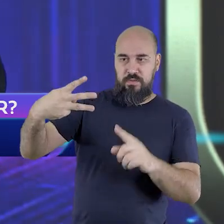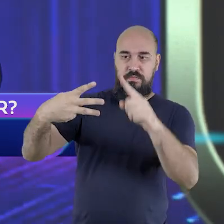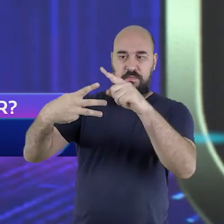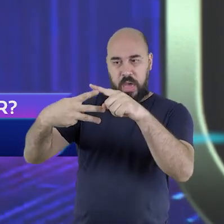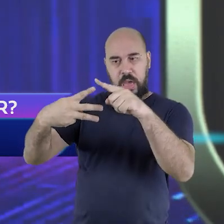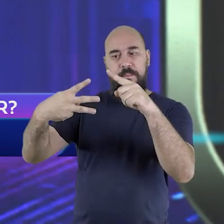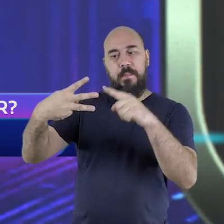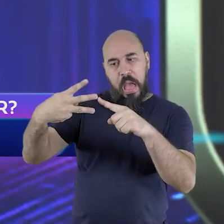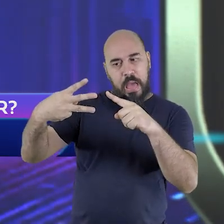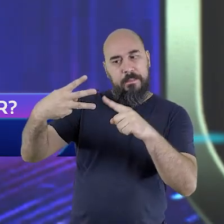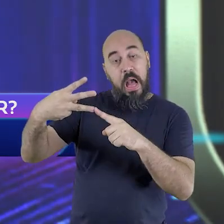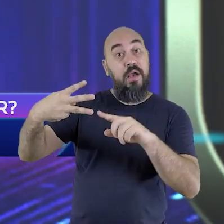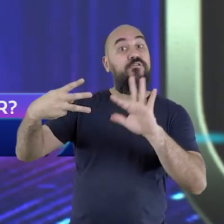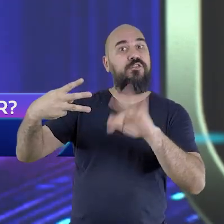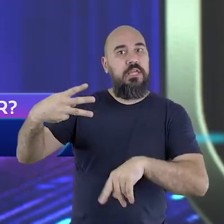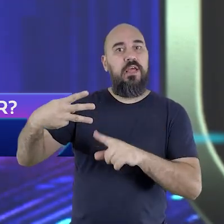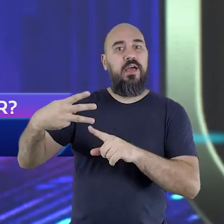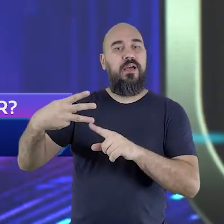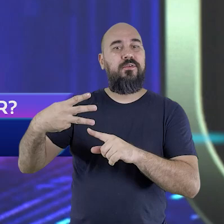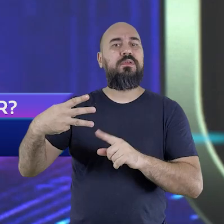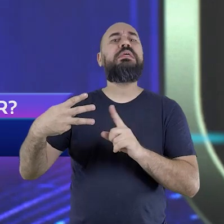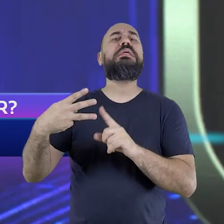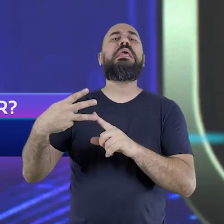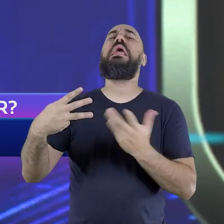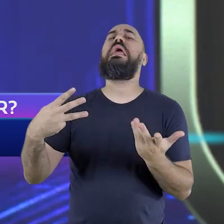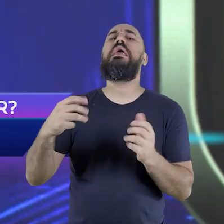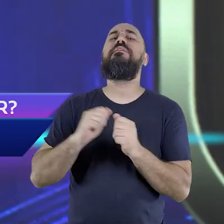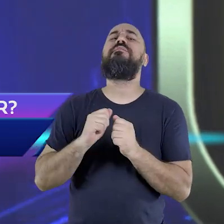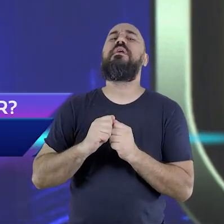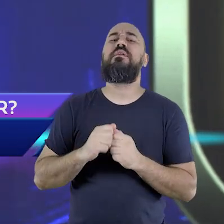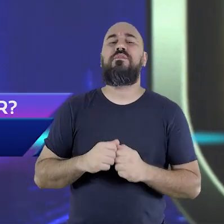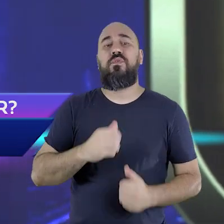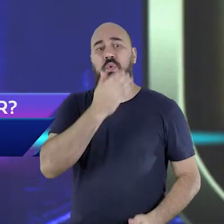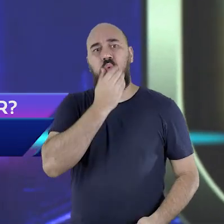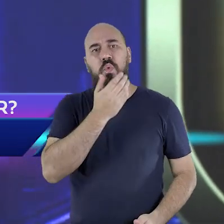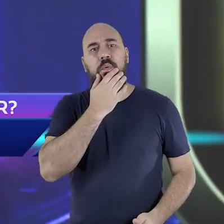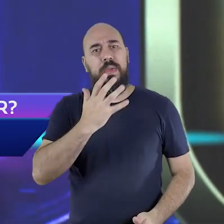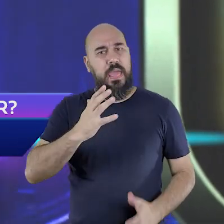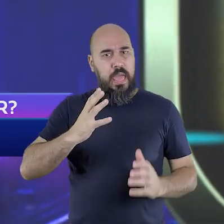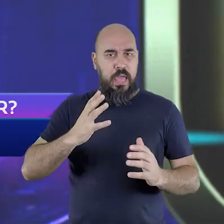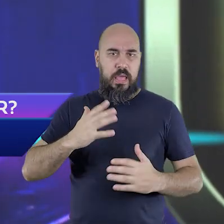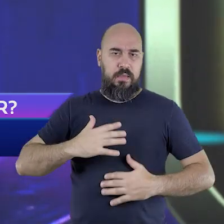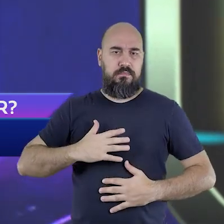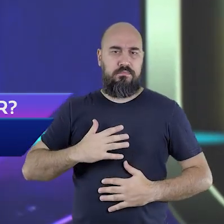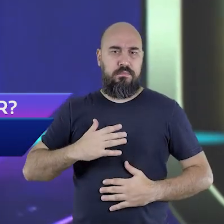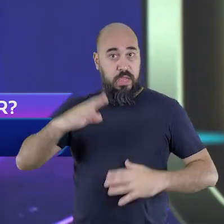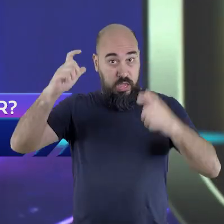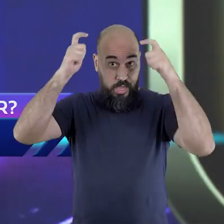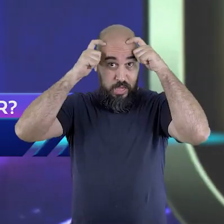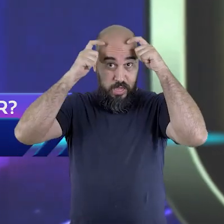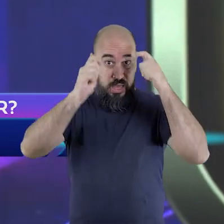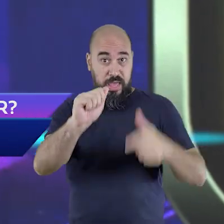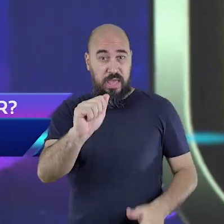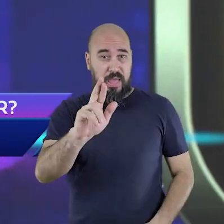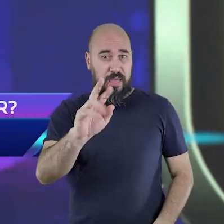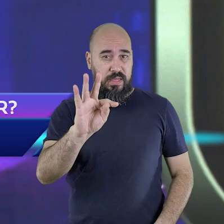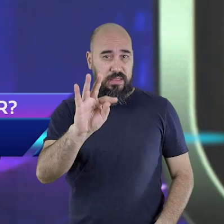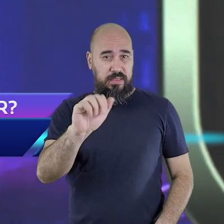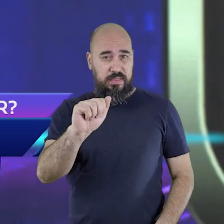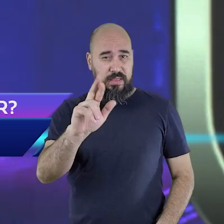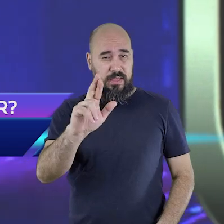aconteceu. E quem fez o decreto foi Artaxerxes, no ano 457